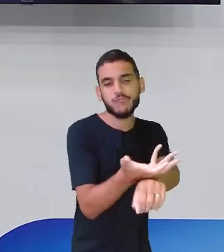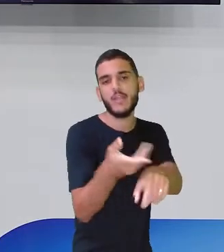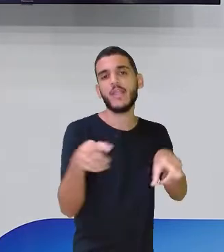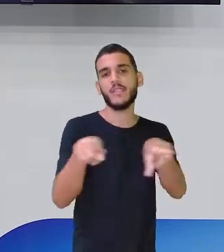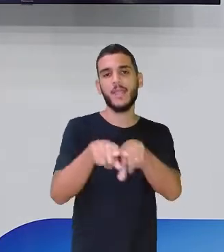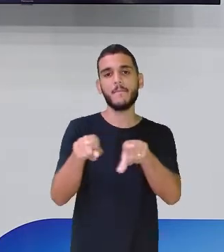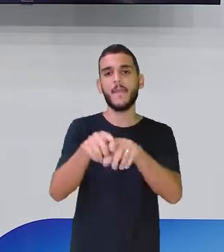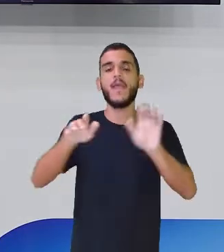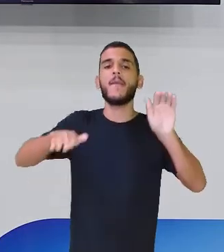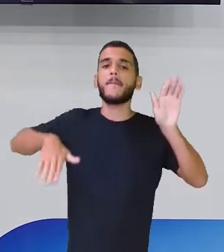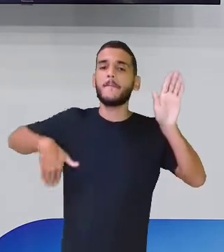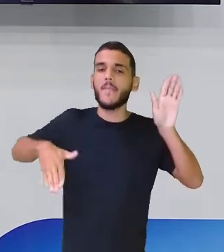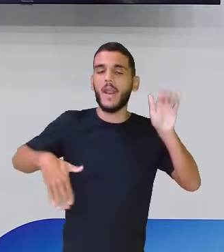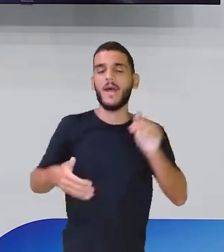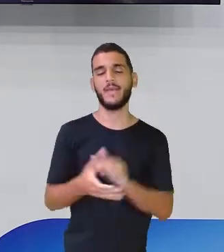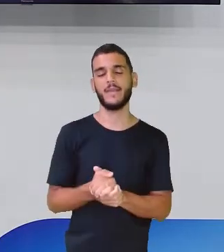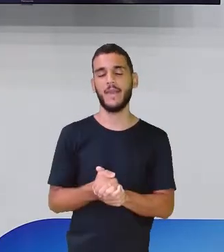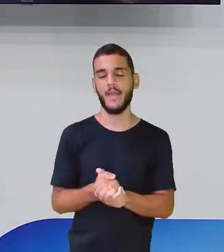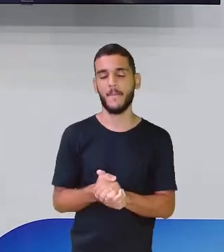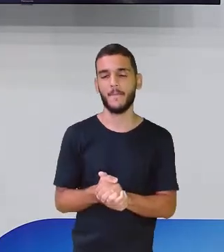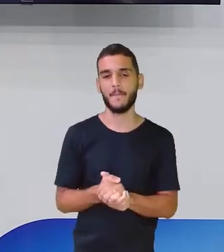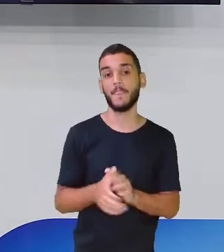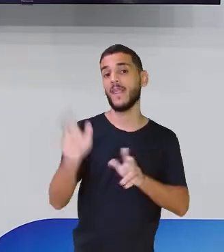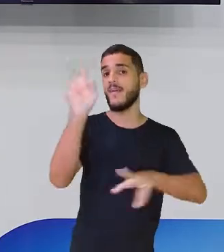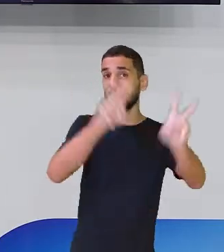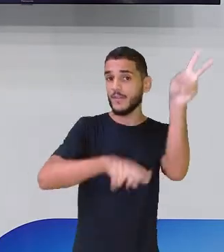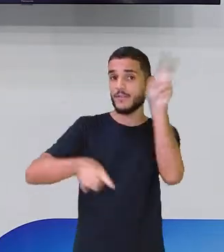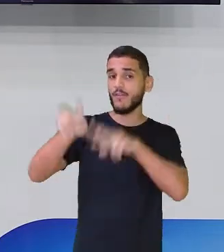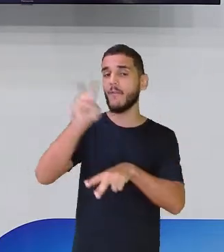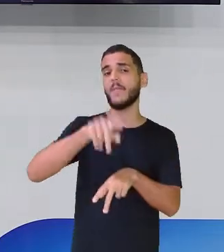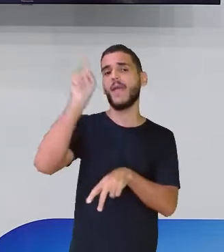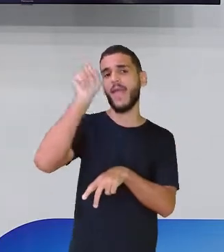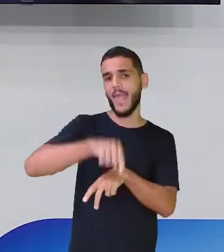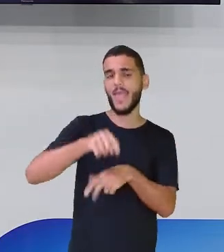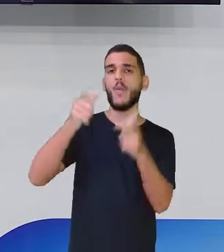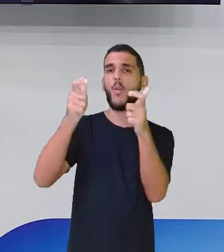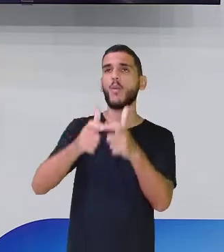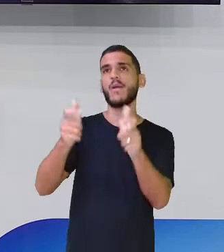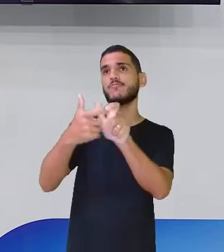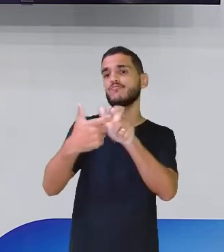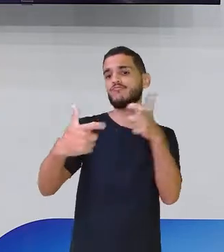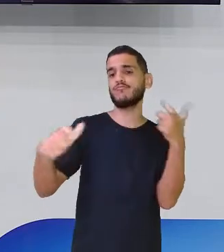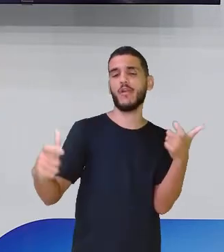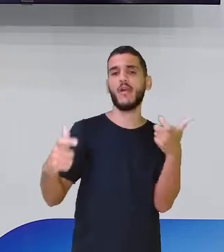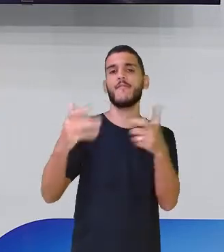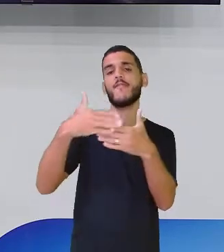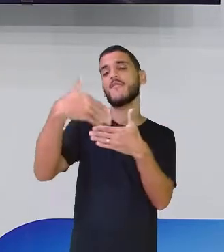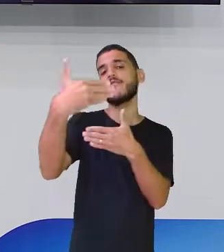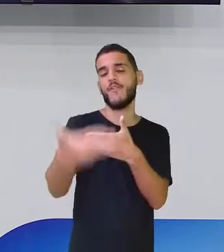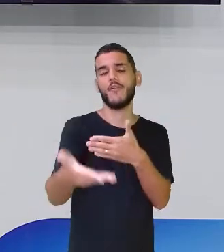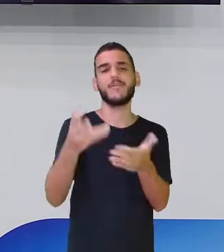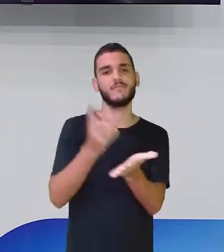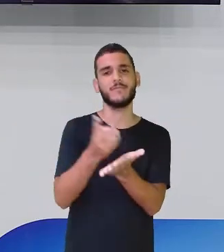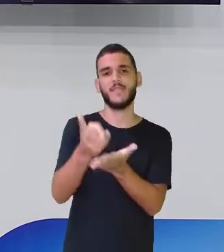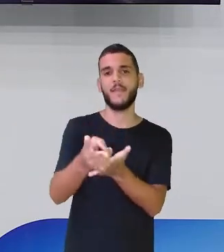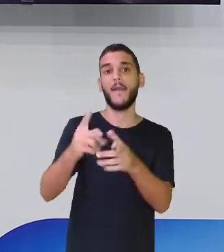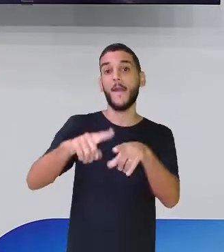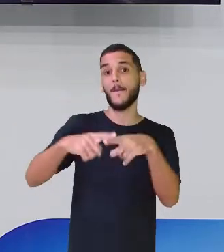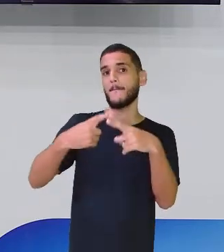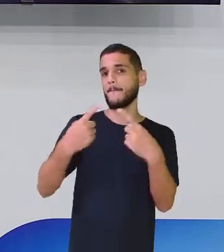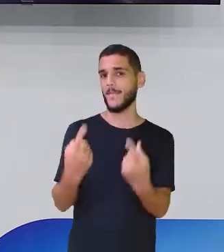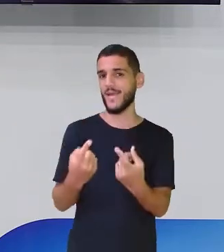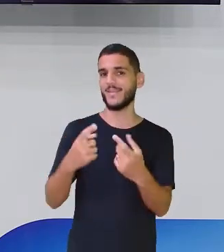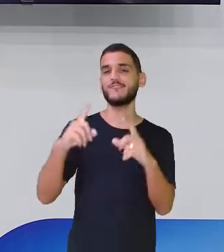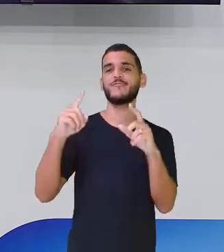paisagem, visualmente, ela remete a um ambiente amplo, externo. Externo, mas na paisagem